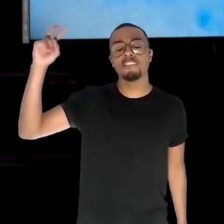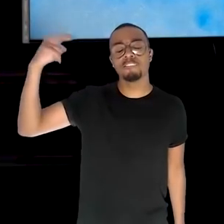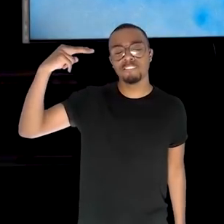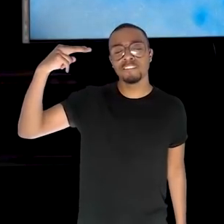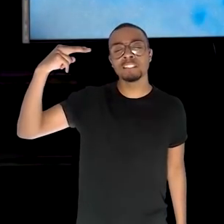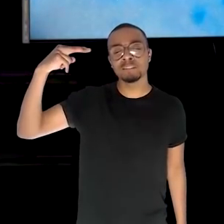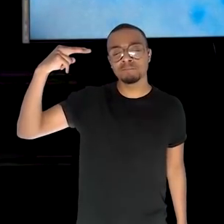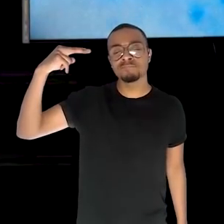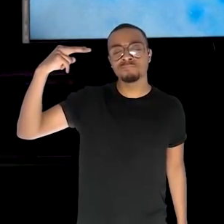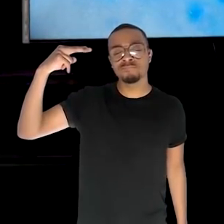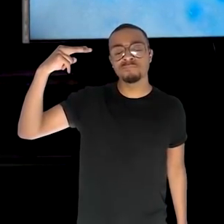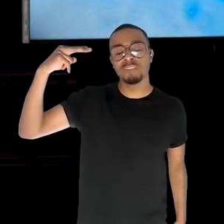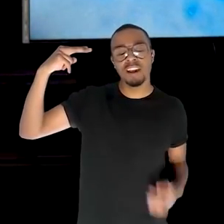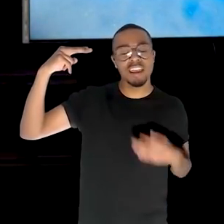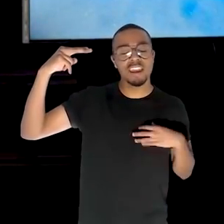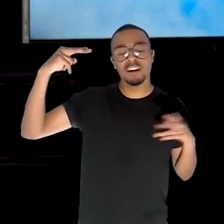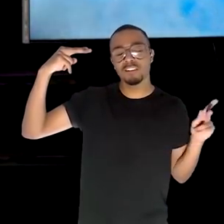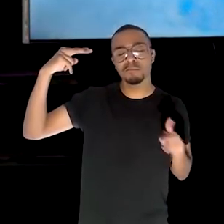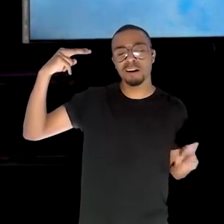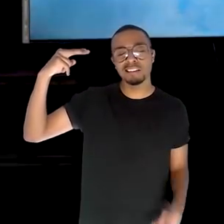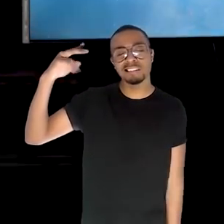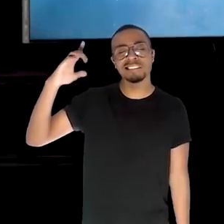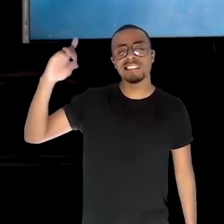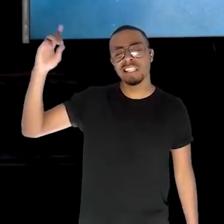Eu estou em paz porque o meu pai viu.